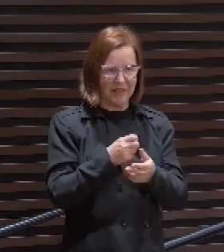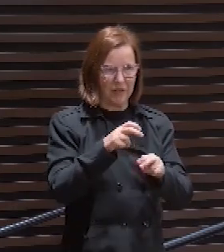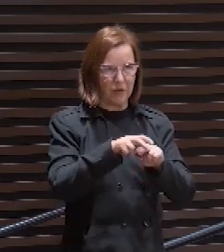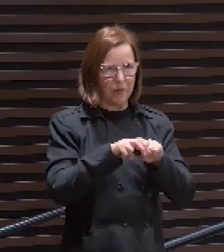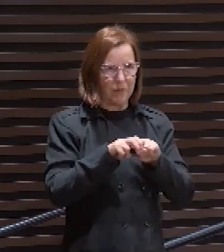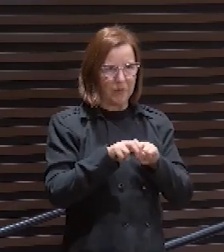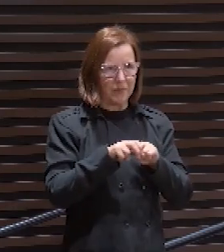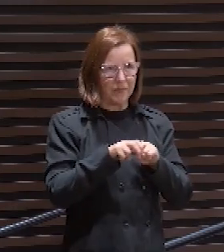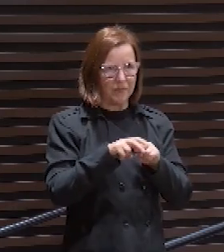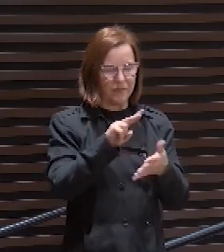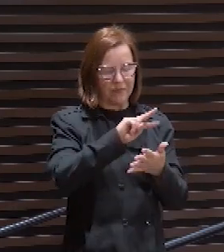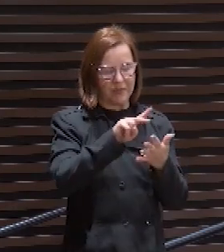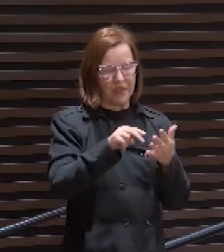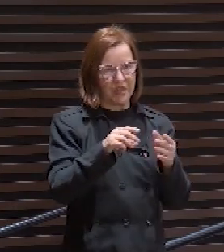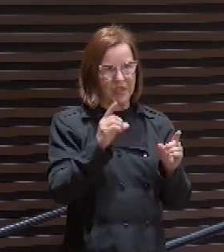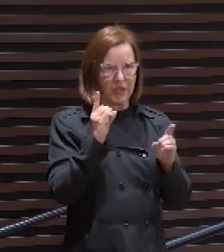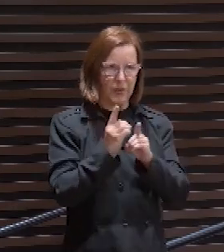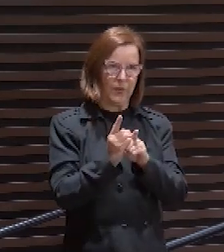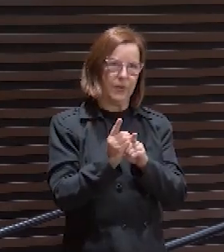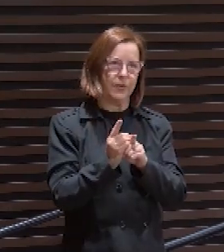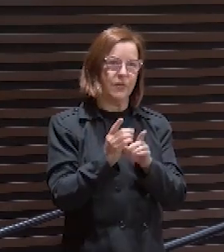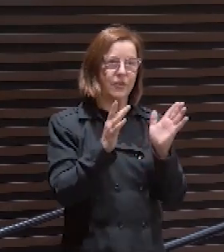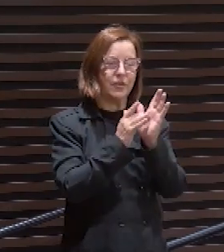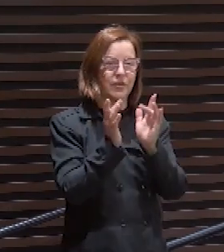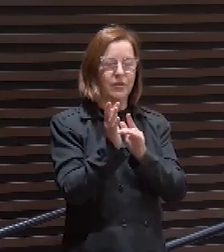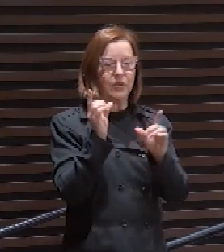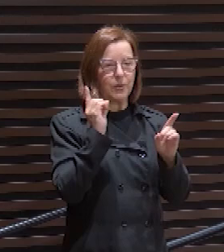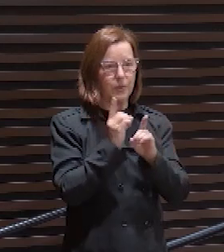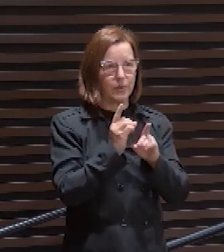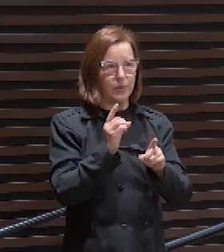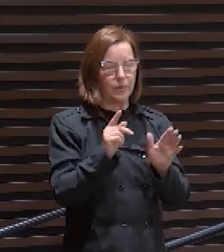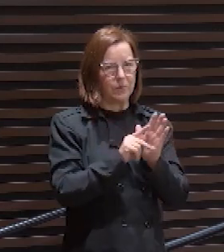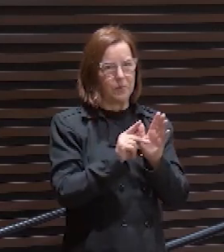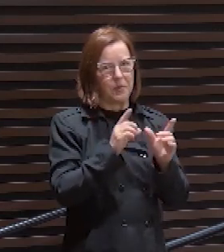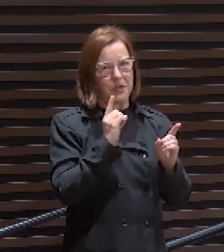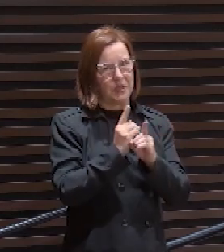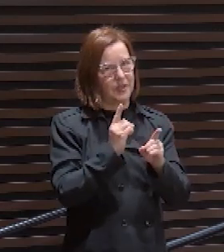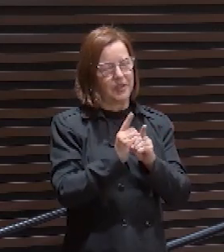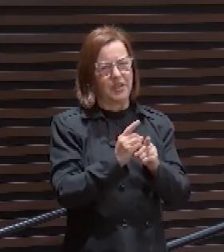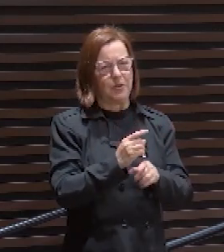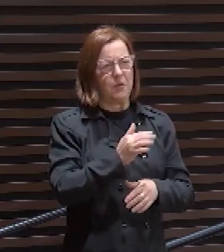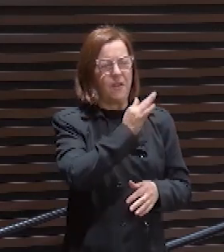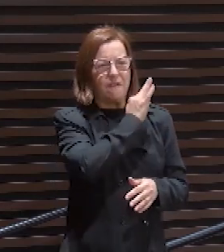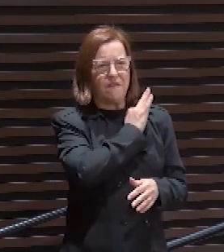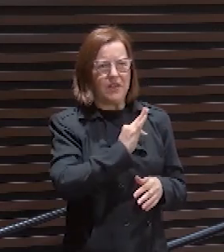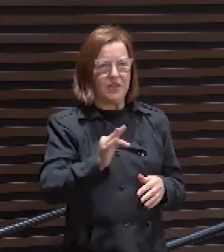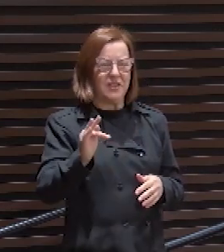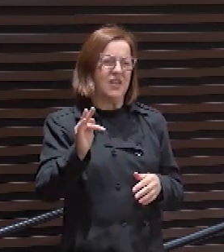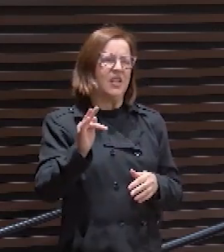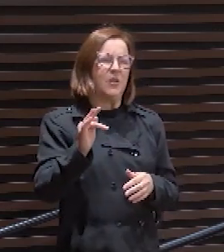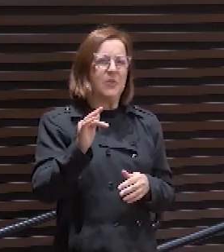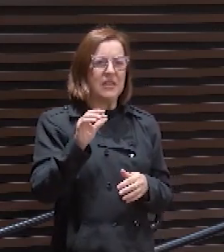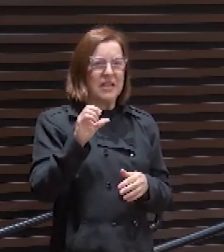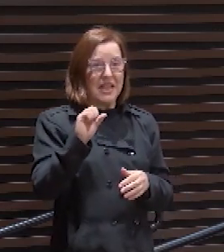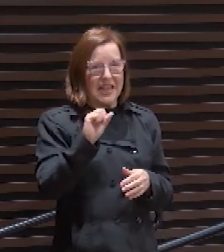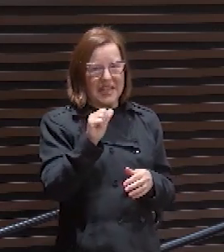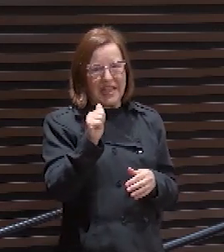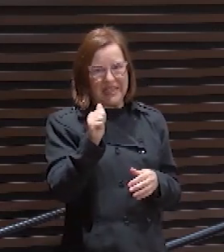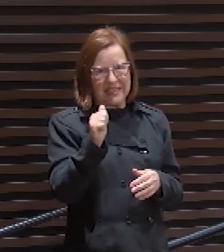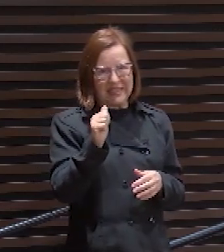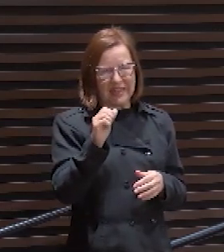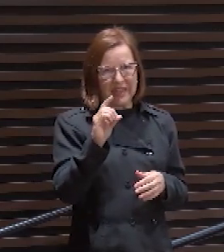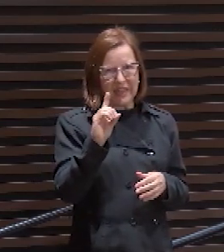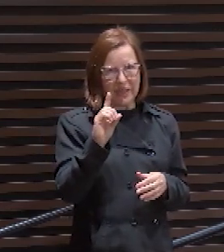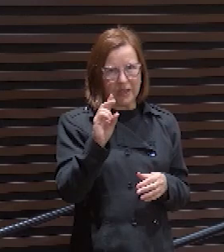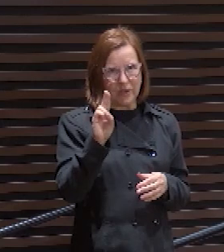diversos encontros. Ele se encontrou com seus discípulos, com os fariseus, com os saduceus, com os zelotes, com